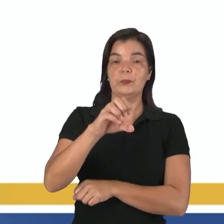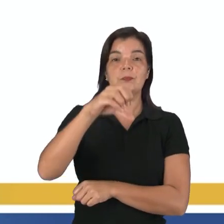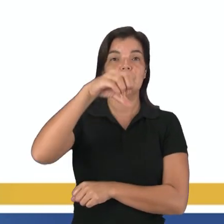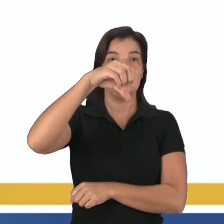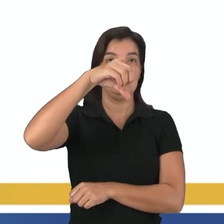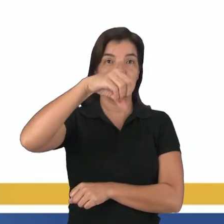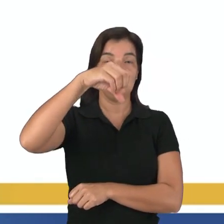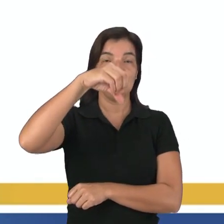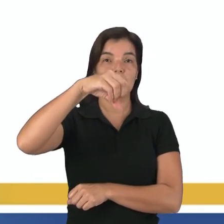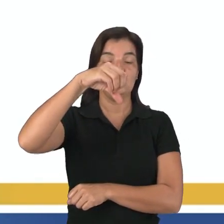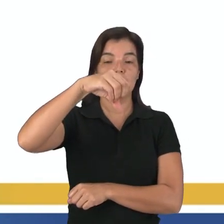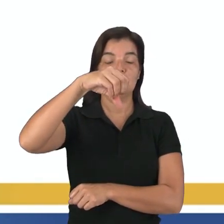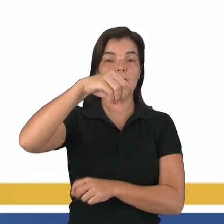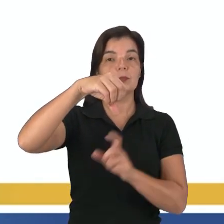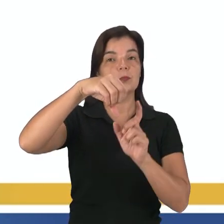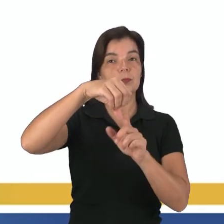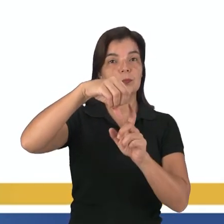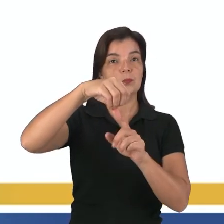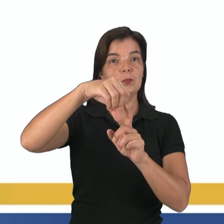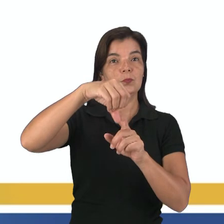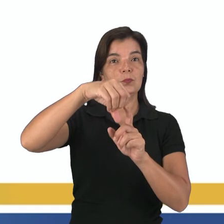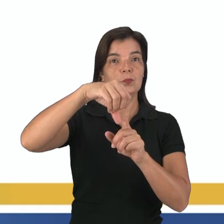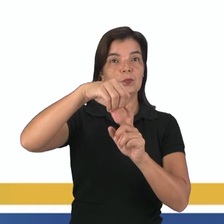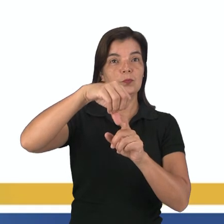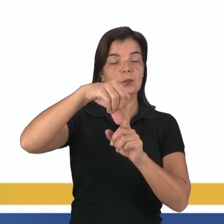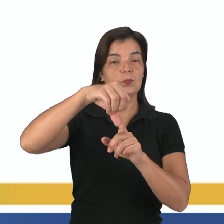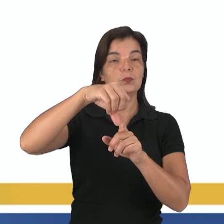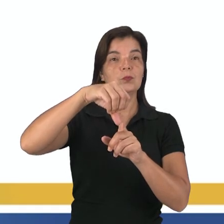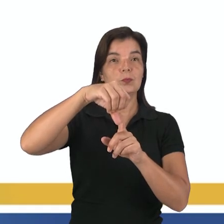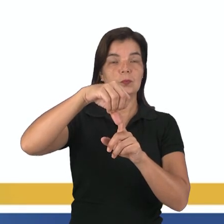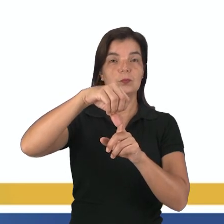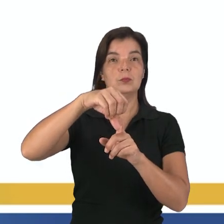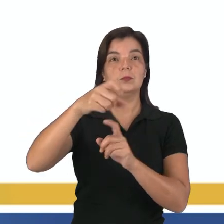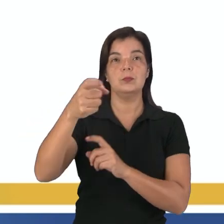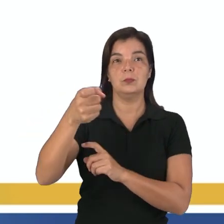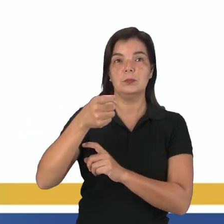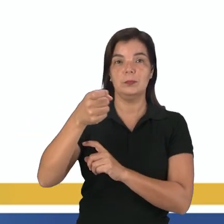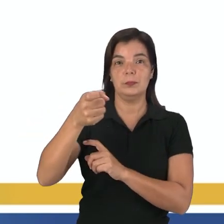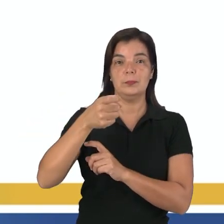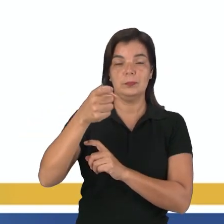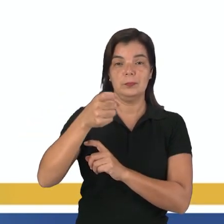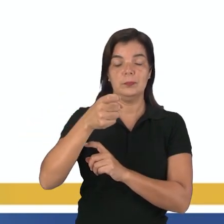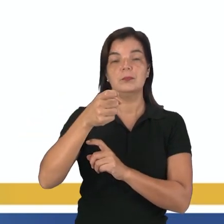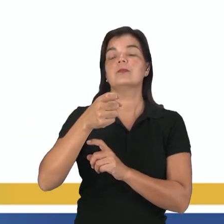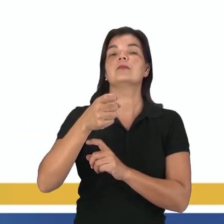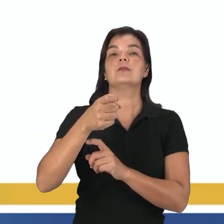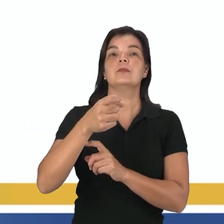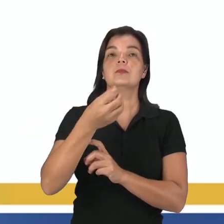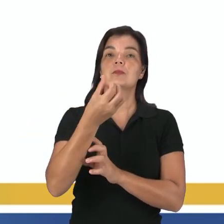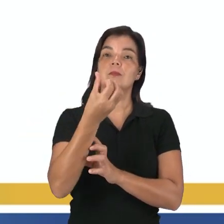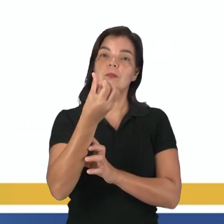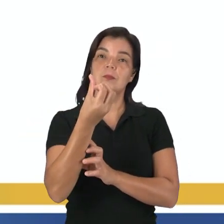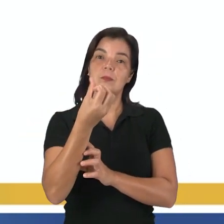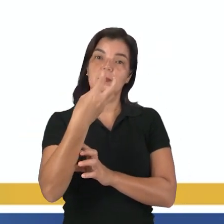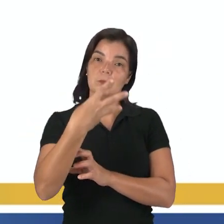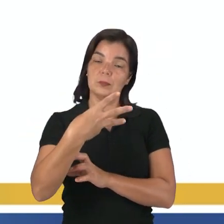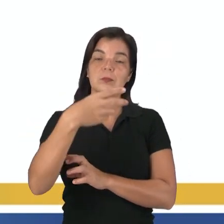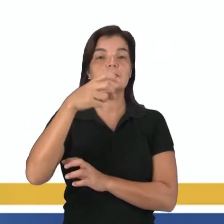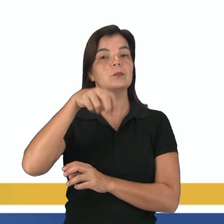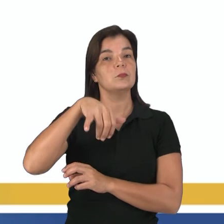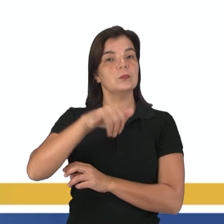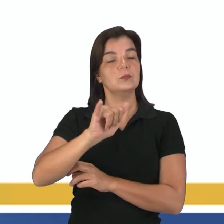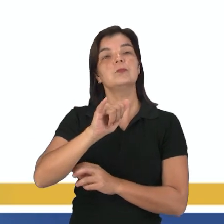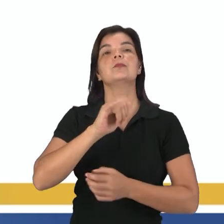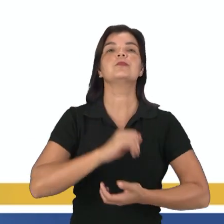ponto e né e parou neste ponto o ponto e tem coordenadas 9 no eixo